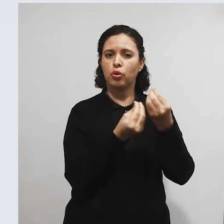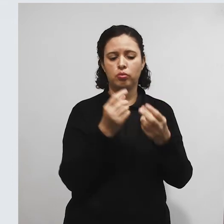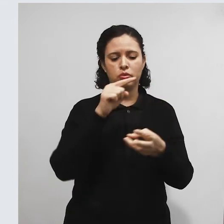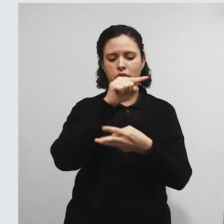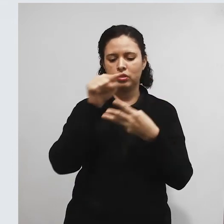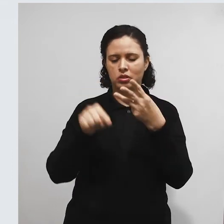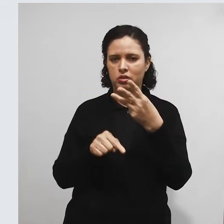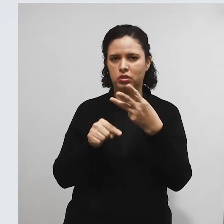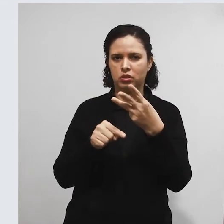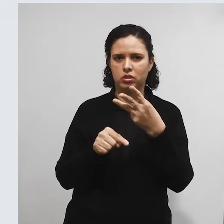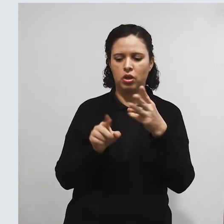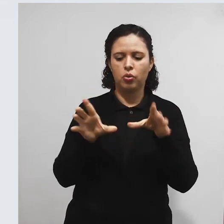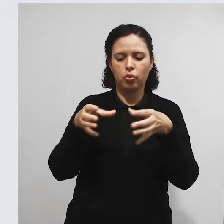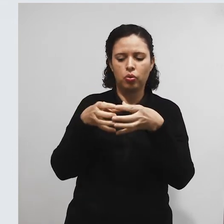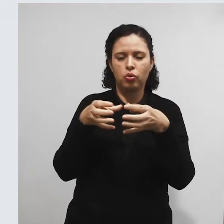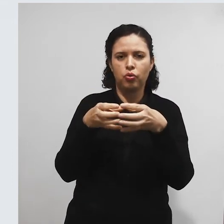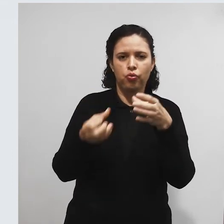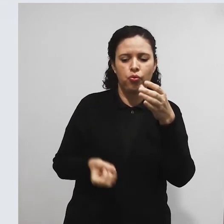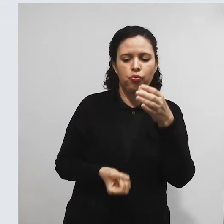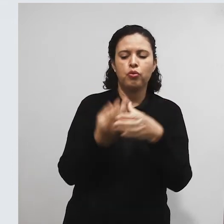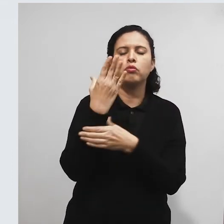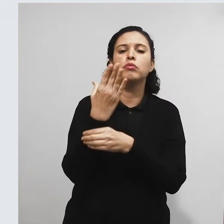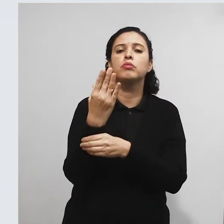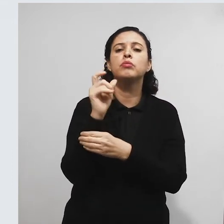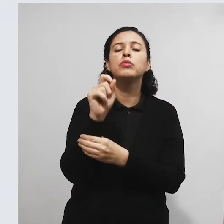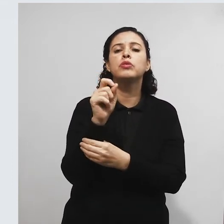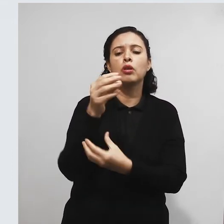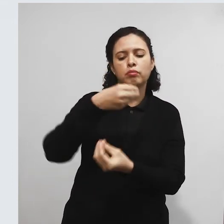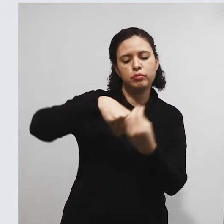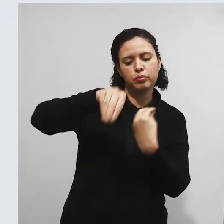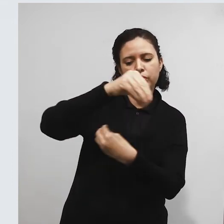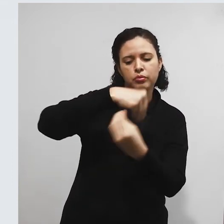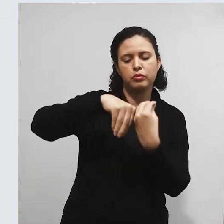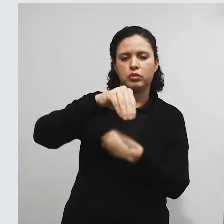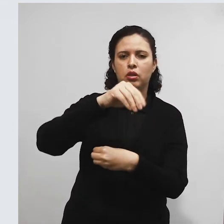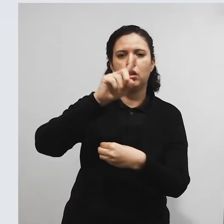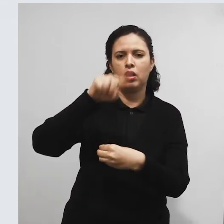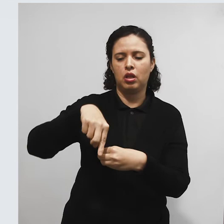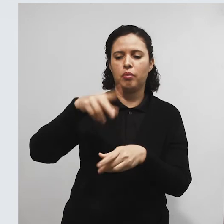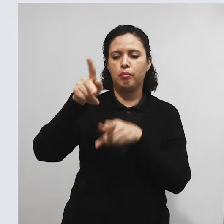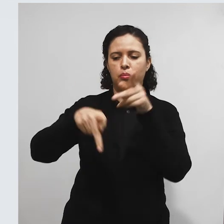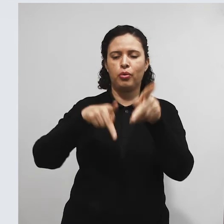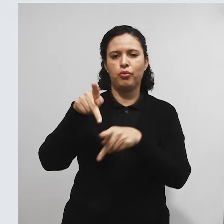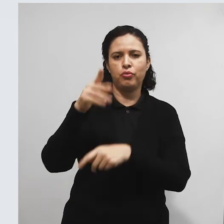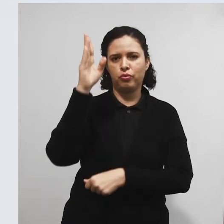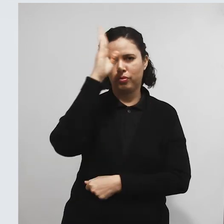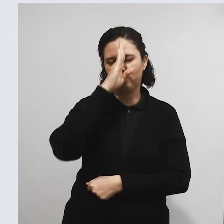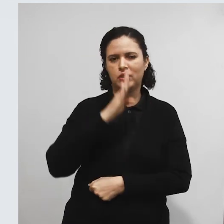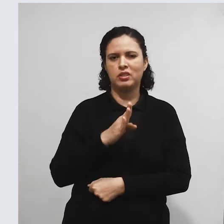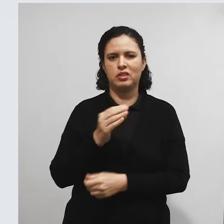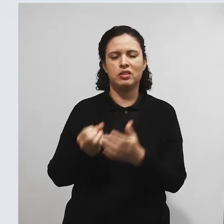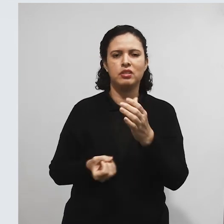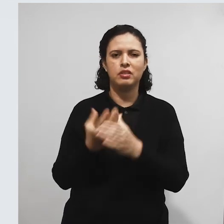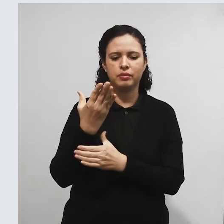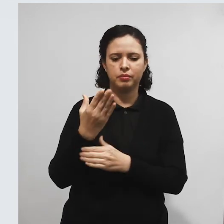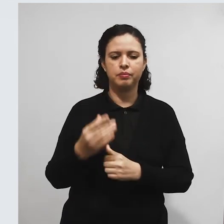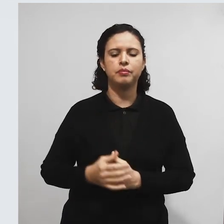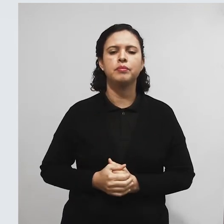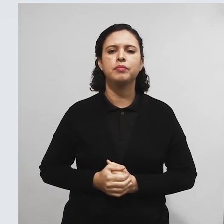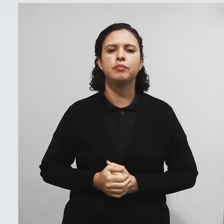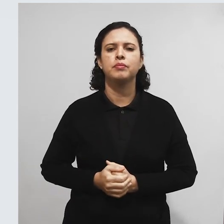a sociedade brasileira e mesclaram e deram origem a isso que nós chamamos de povo brasileiro. Avançando